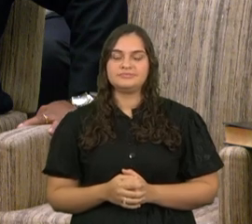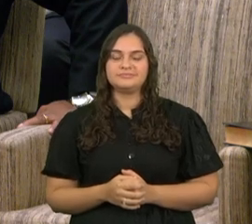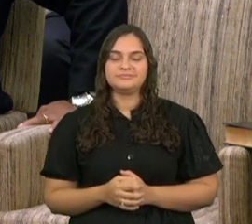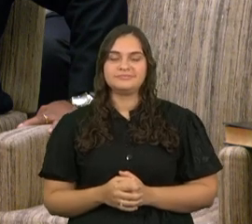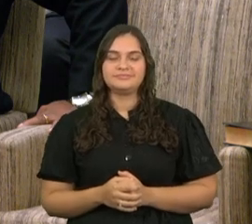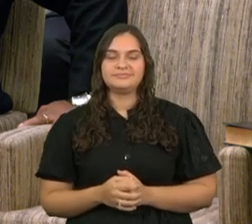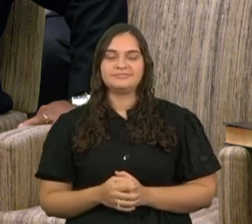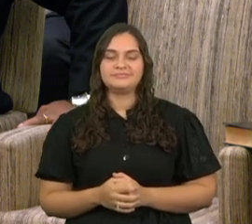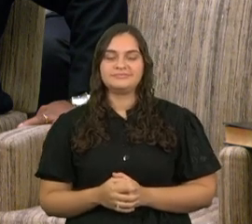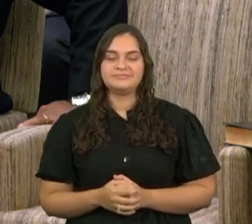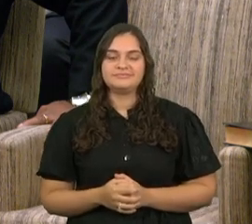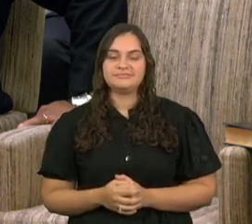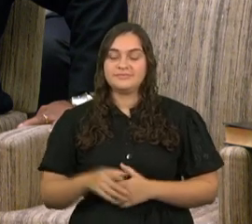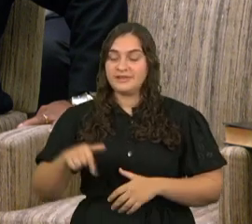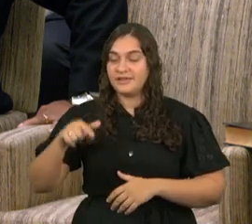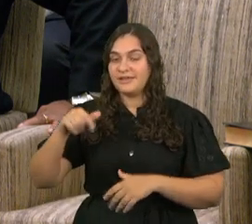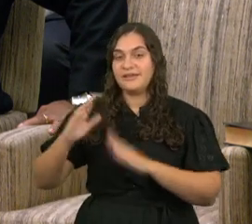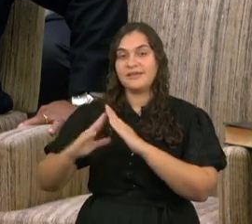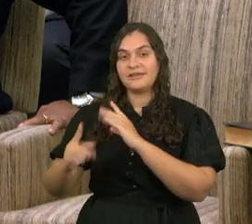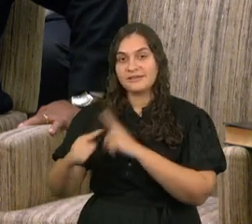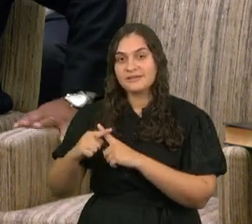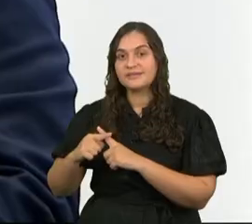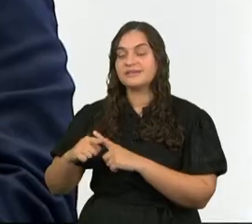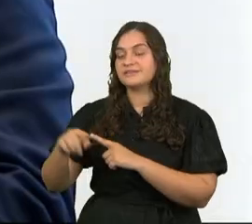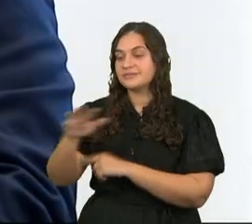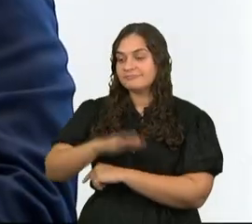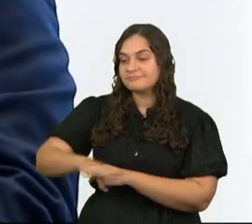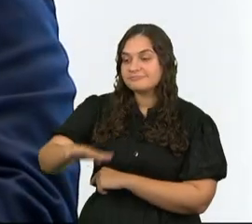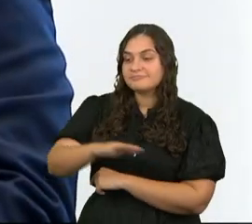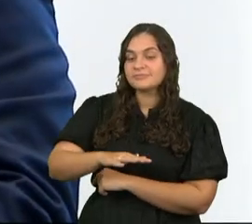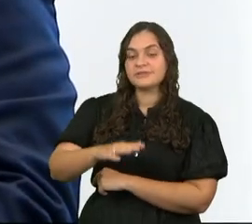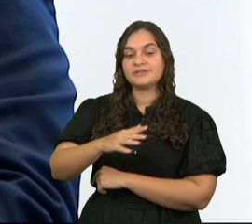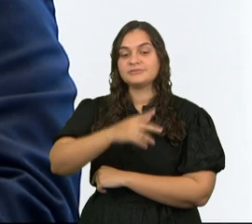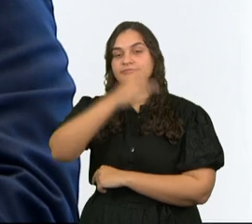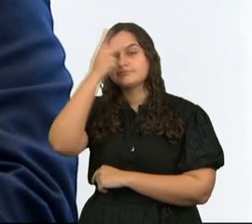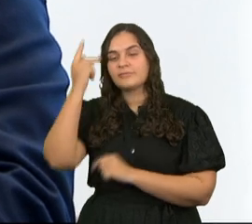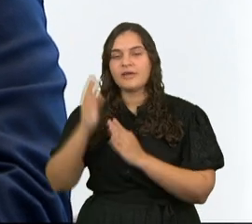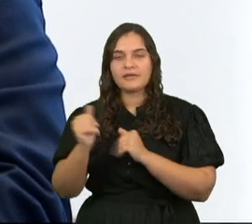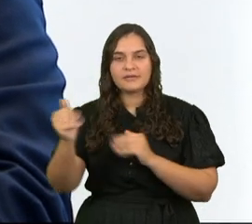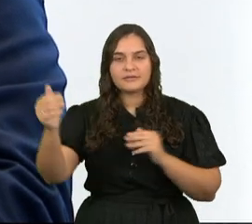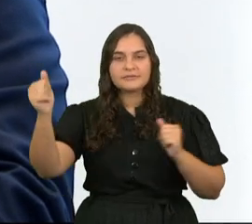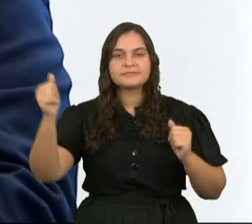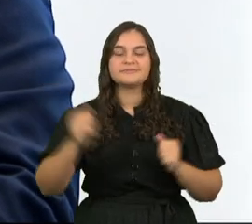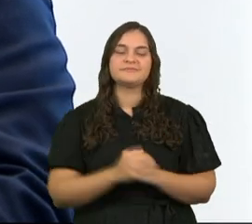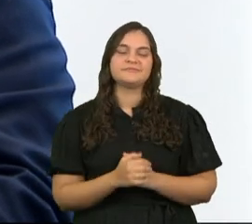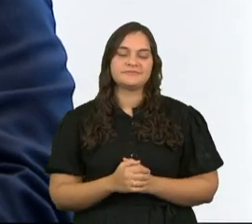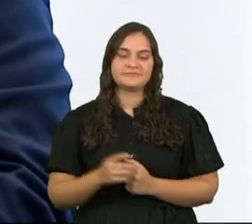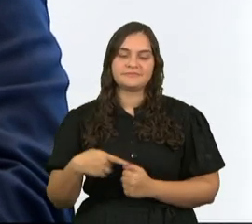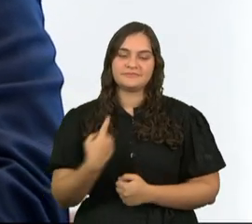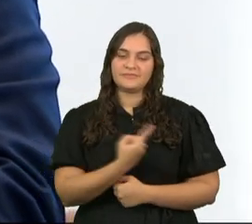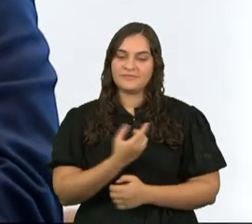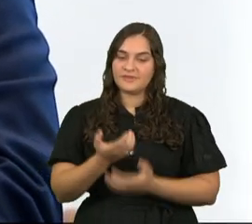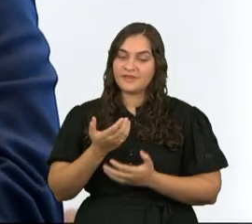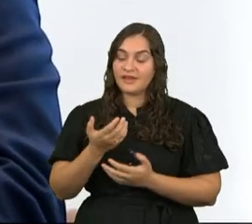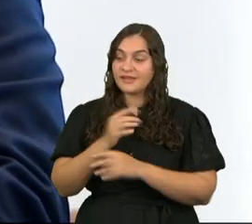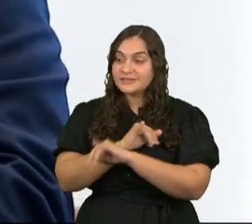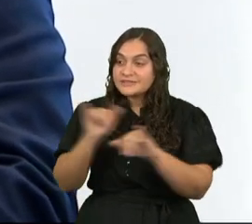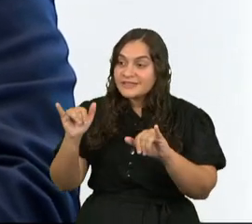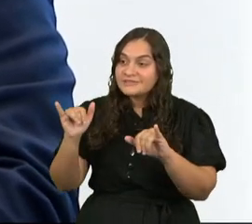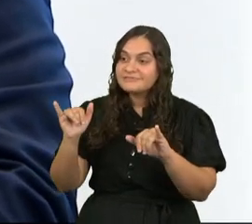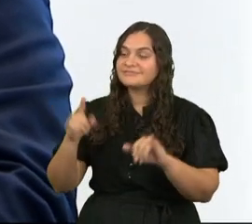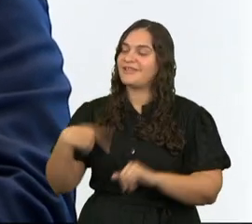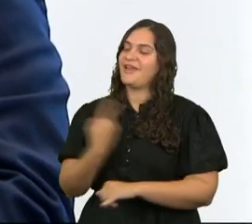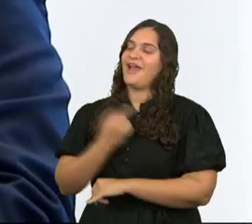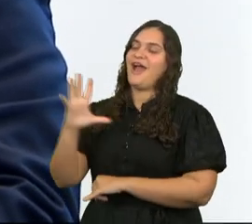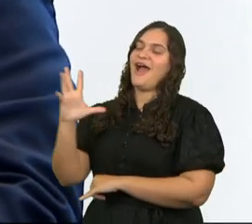igreja de irmãos hispanos, e eu creio que eles estão assistindo este culto. E eu quero dizer, hermanos, que los amo